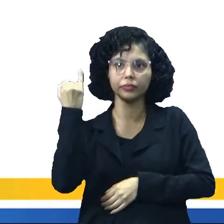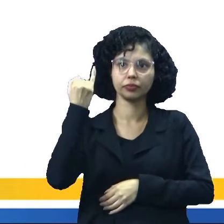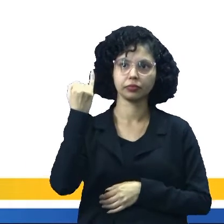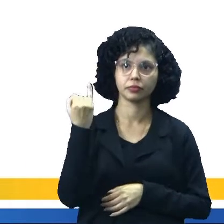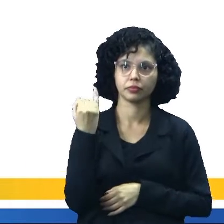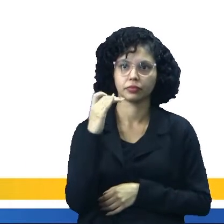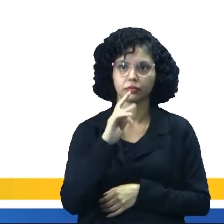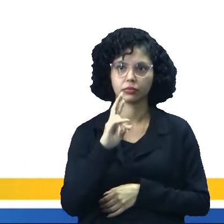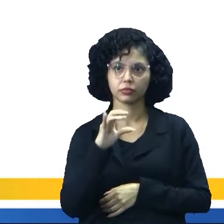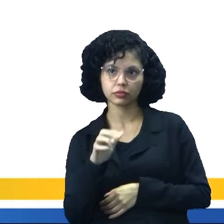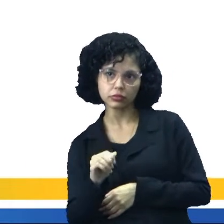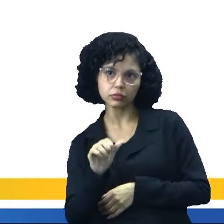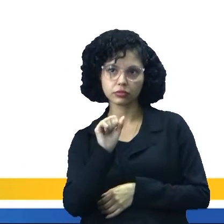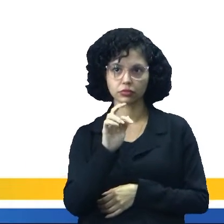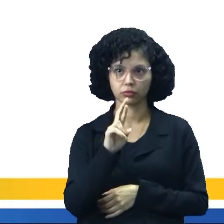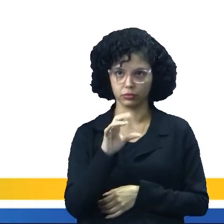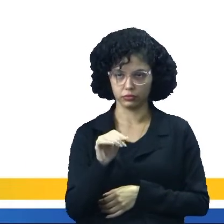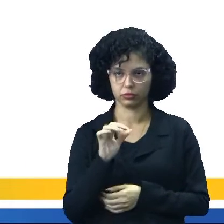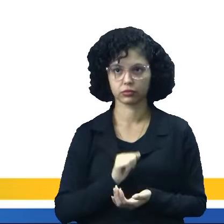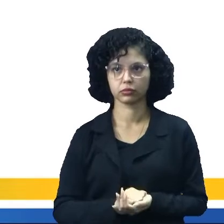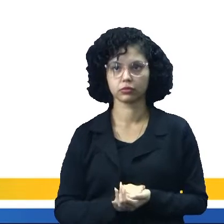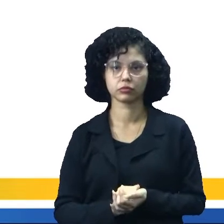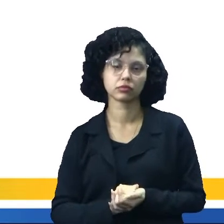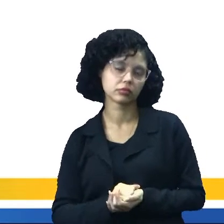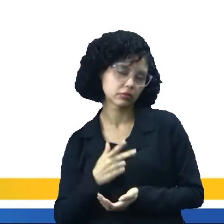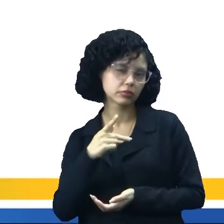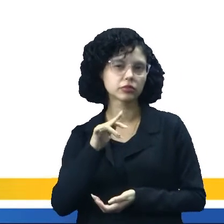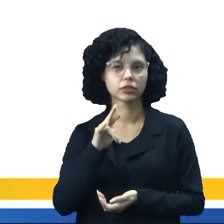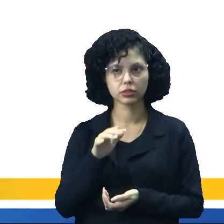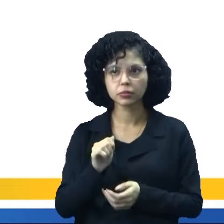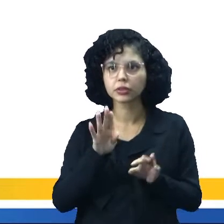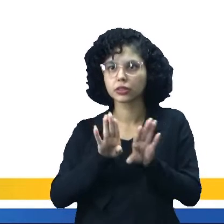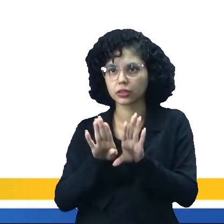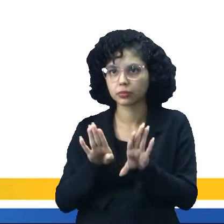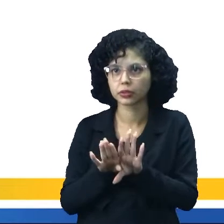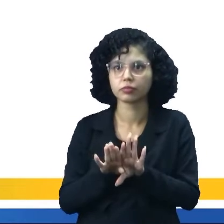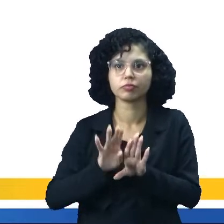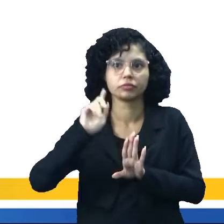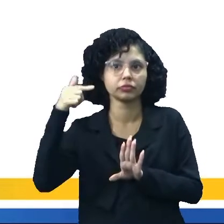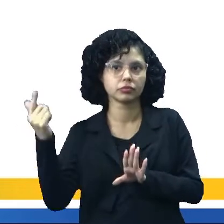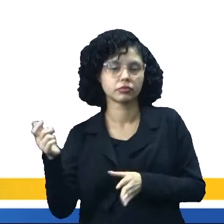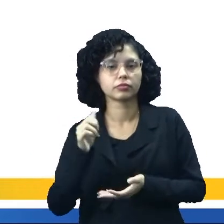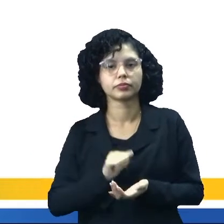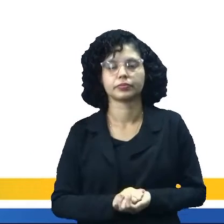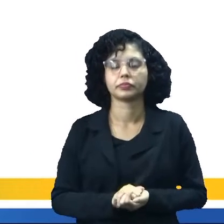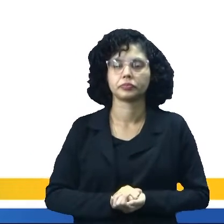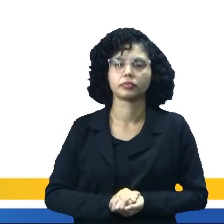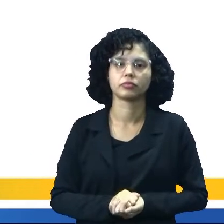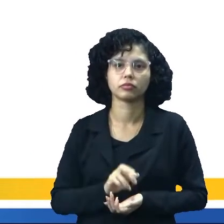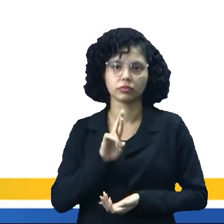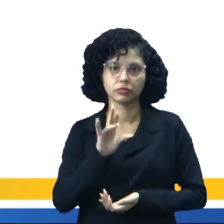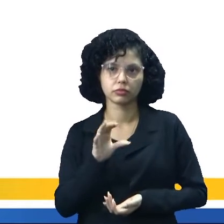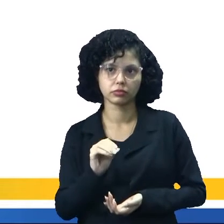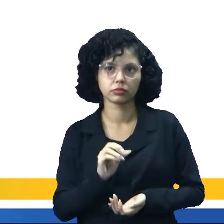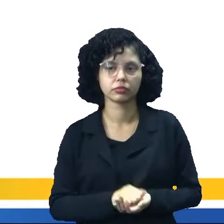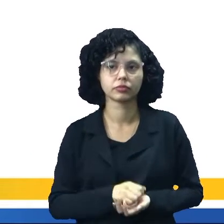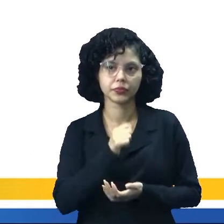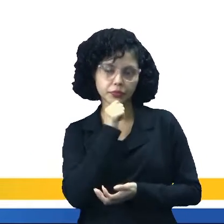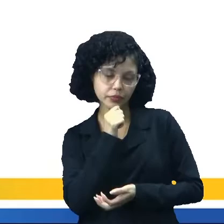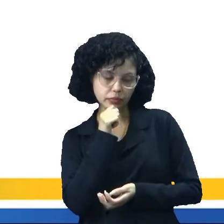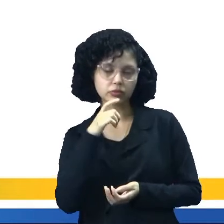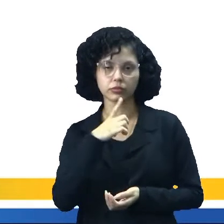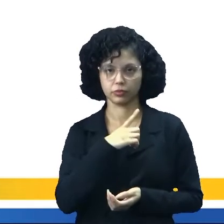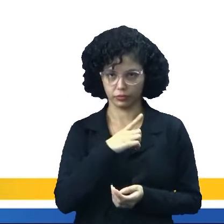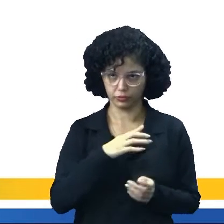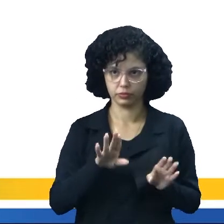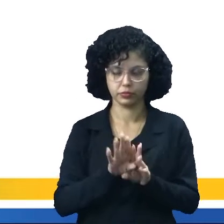zonas do Agreste e do Sertão do Ceará, ali no Paraíba também, Pernambuco e Rio Grande do Norte. Aqui a gente